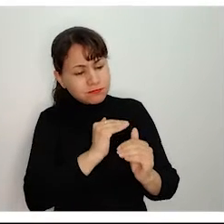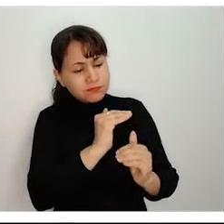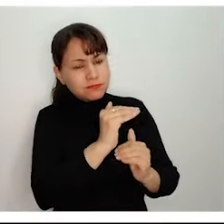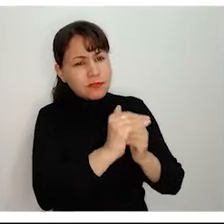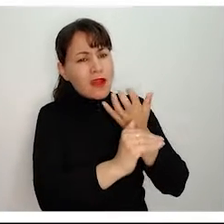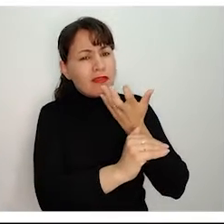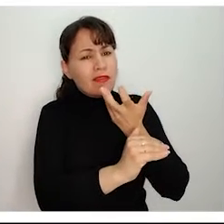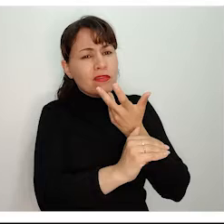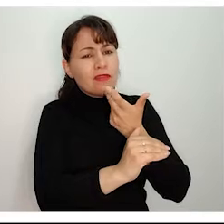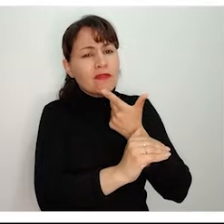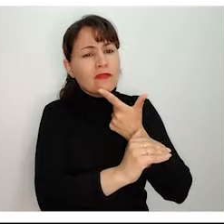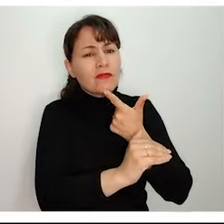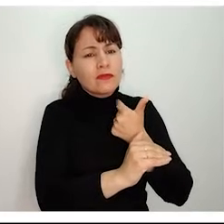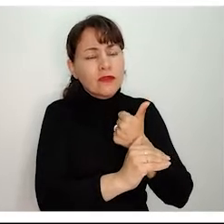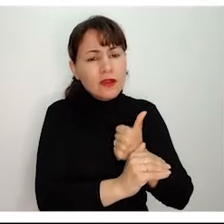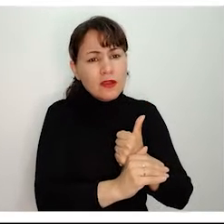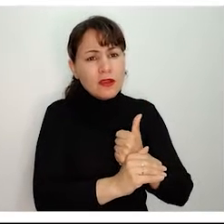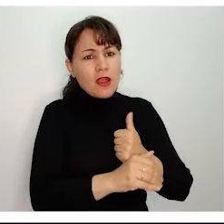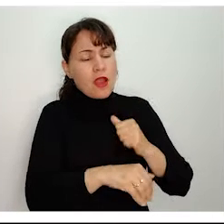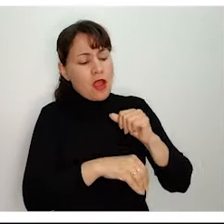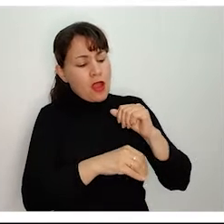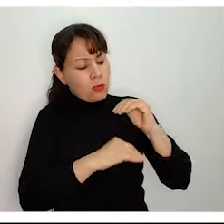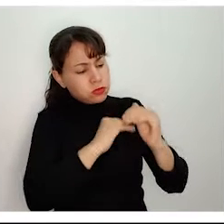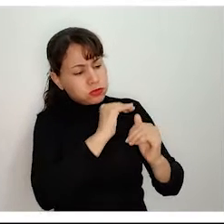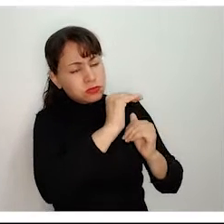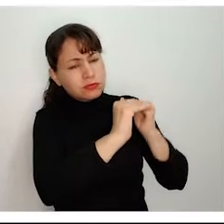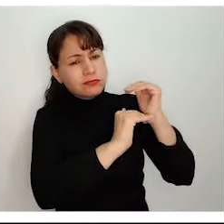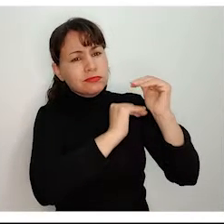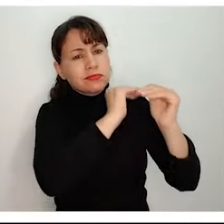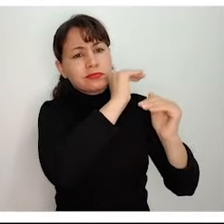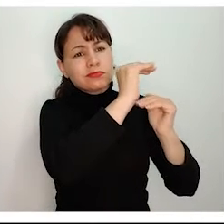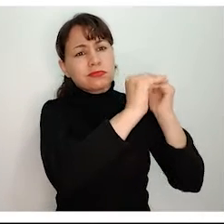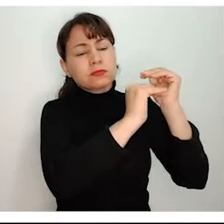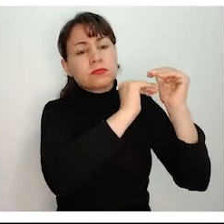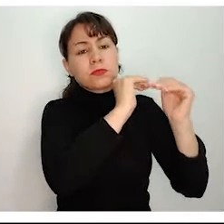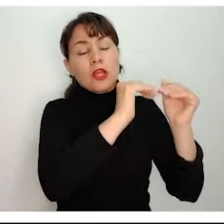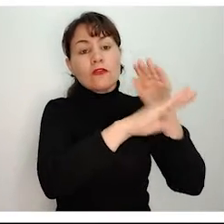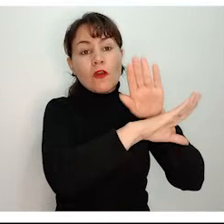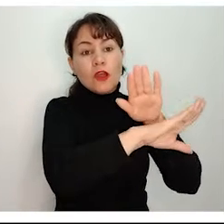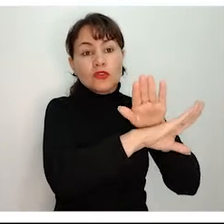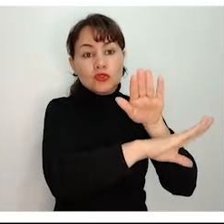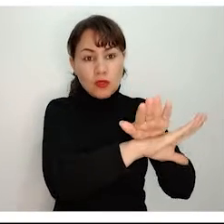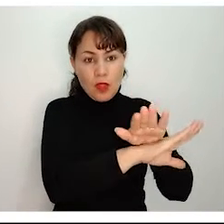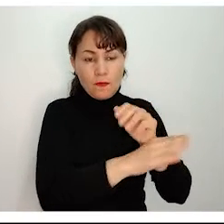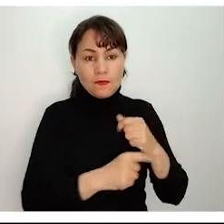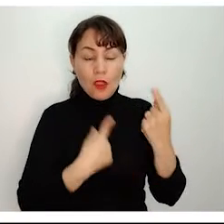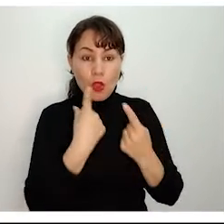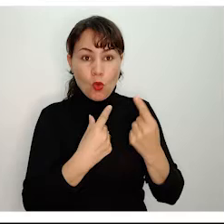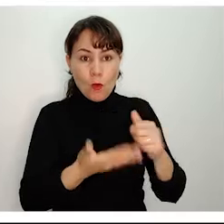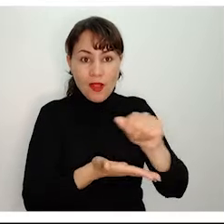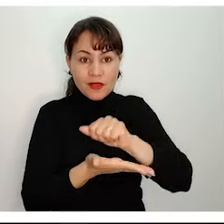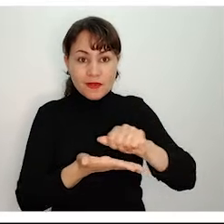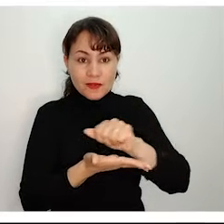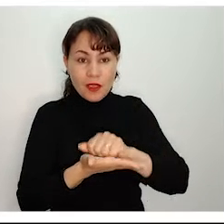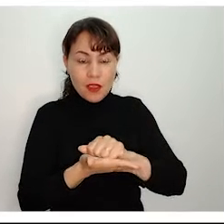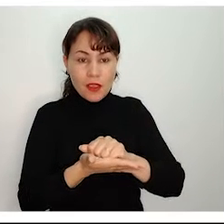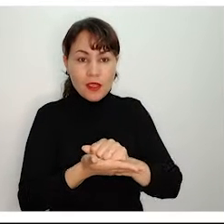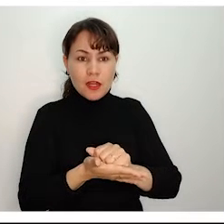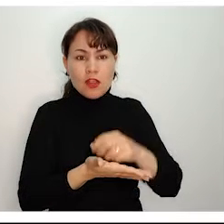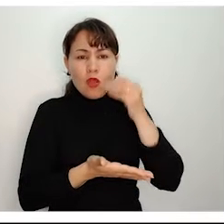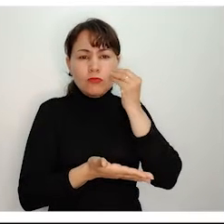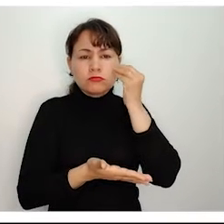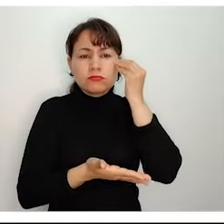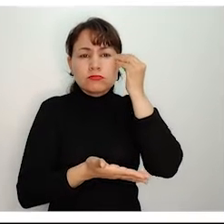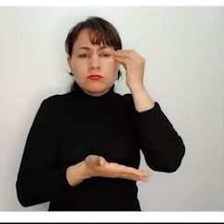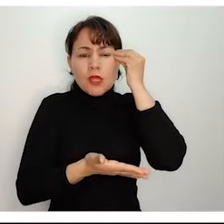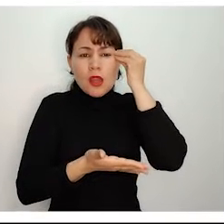conduzir gradativamente ao desenvolvimento, à especialização dessas áreas do sistema nervoso. Algumas áreas vão